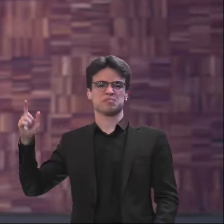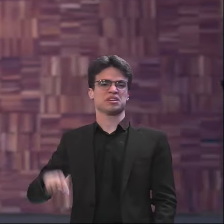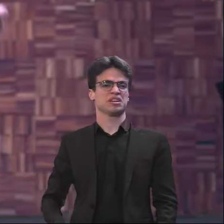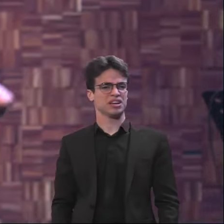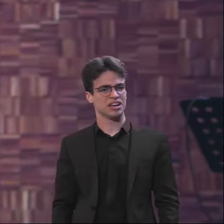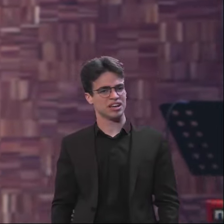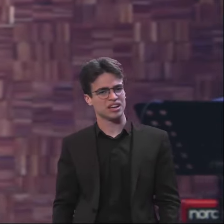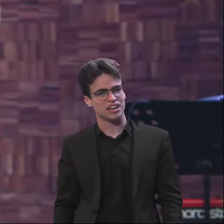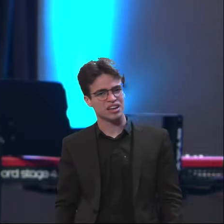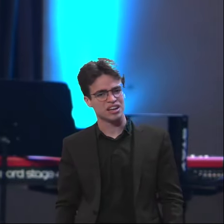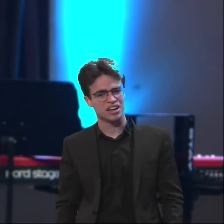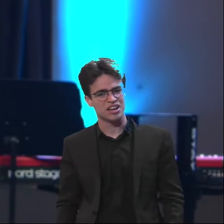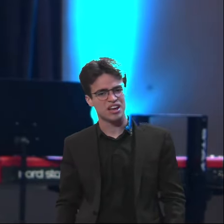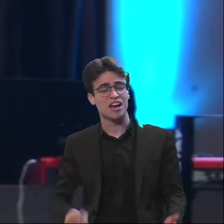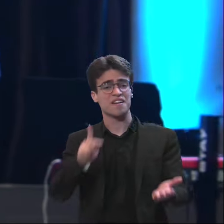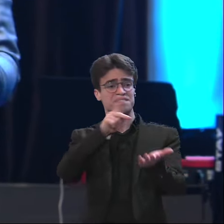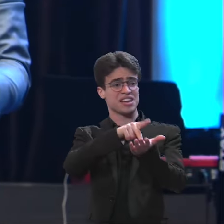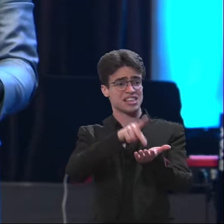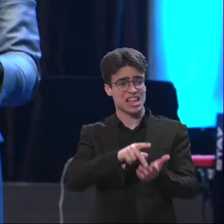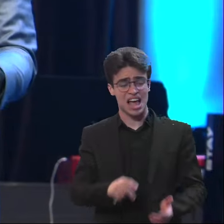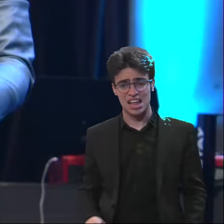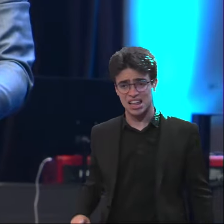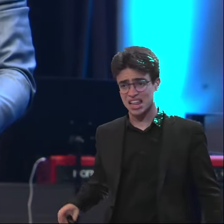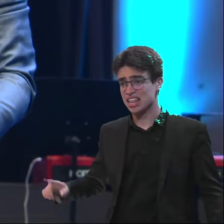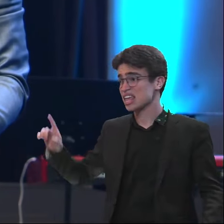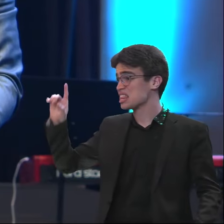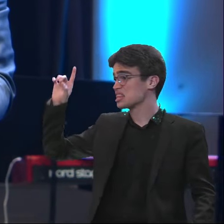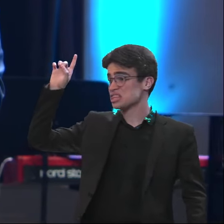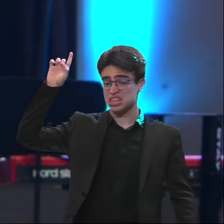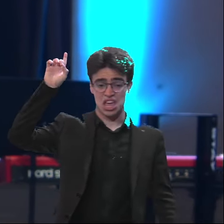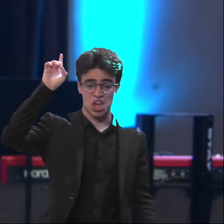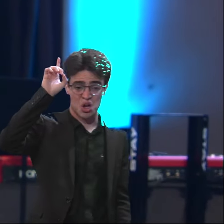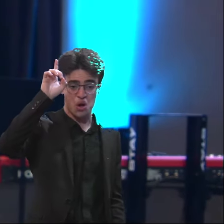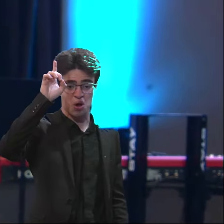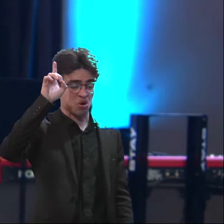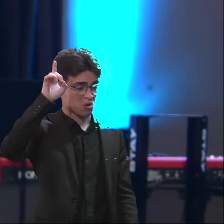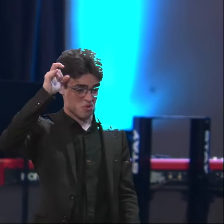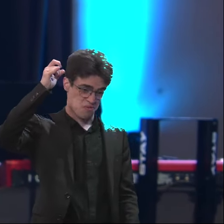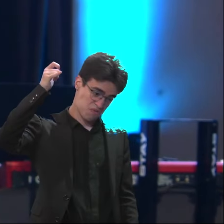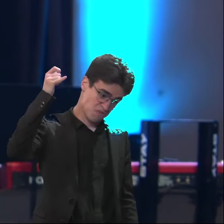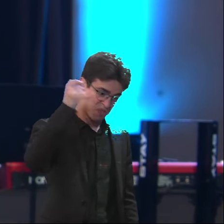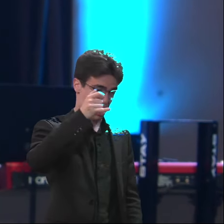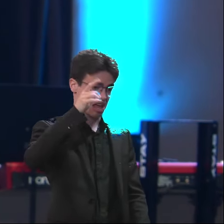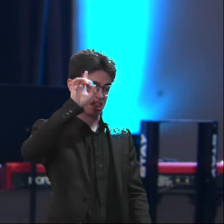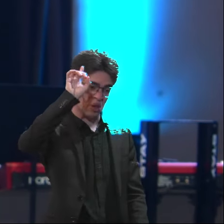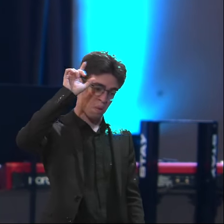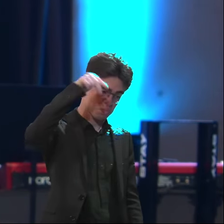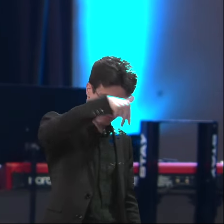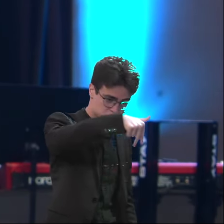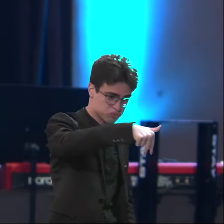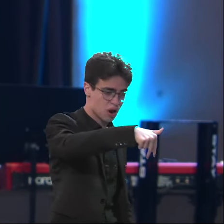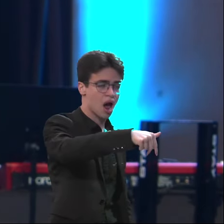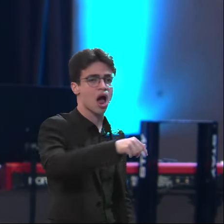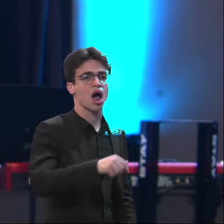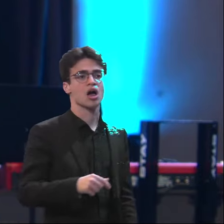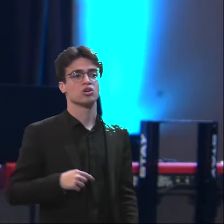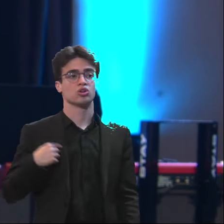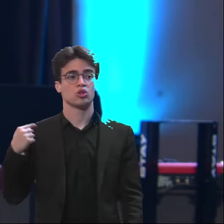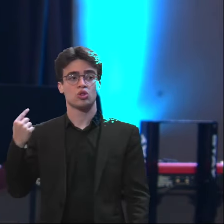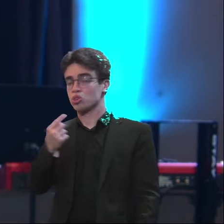Sabe, quando Deus aparece para nós, Ele nos coloca de joelhos, Ele